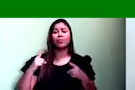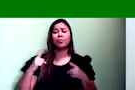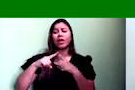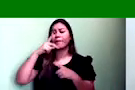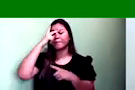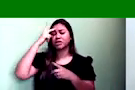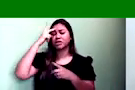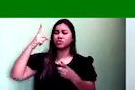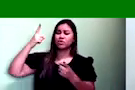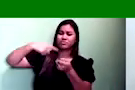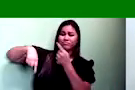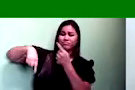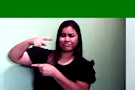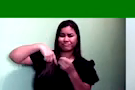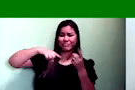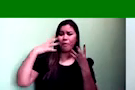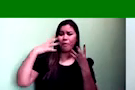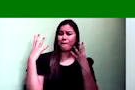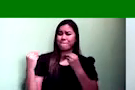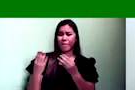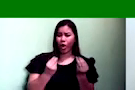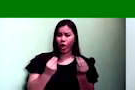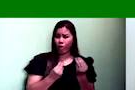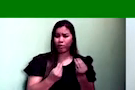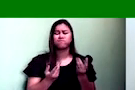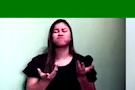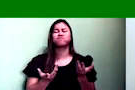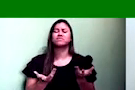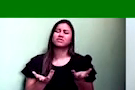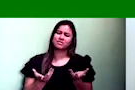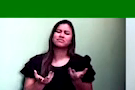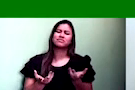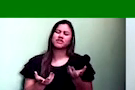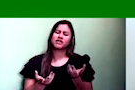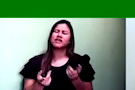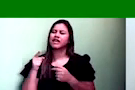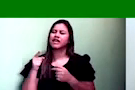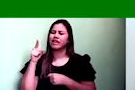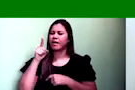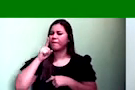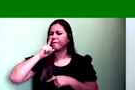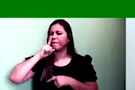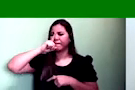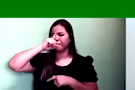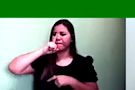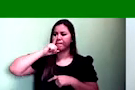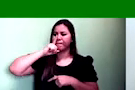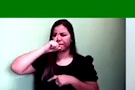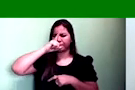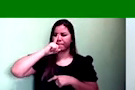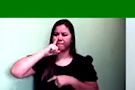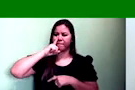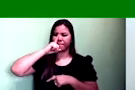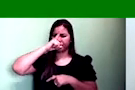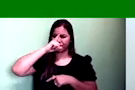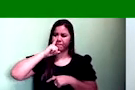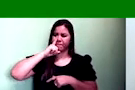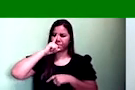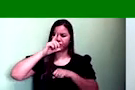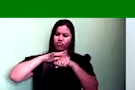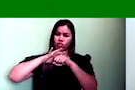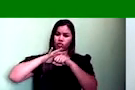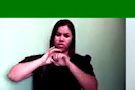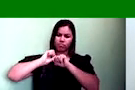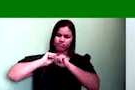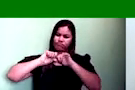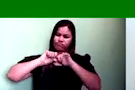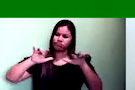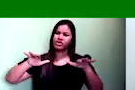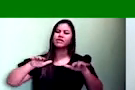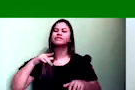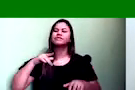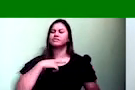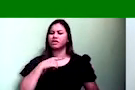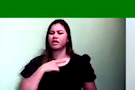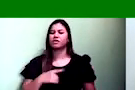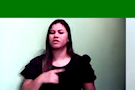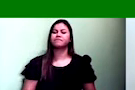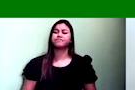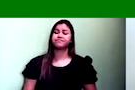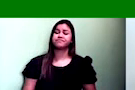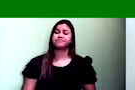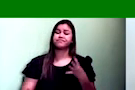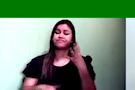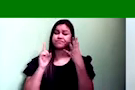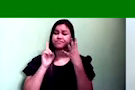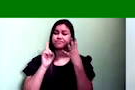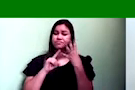das pessoas ali naquele quarto, sempre foi um motivo de propagação de doenças. E uma visita regular